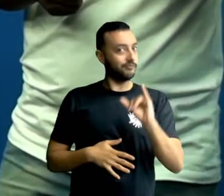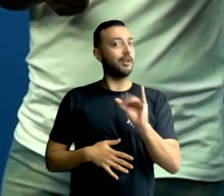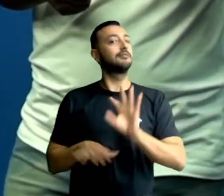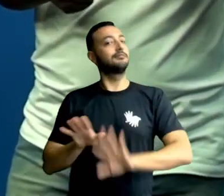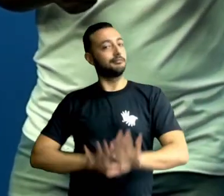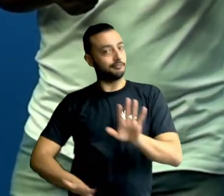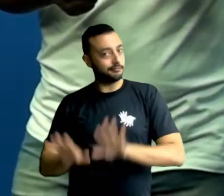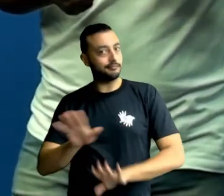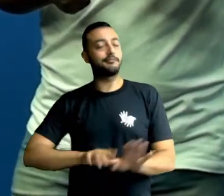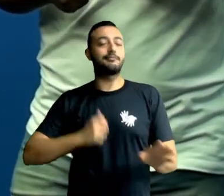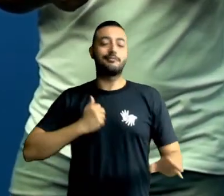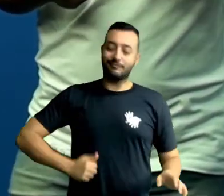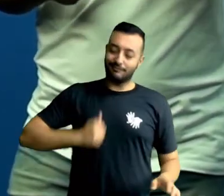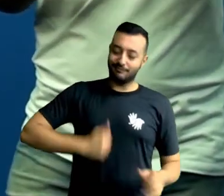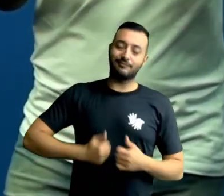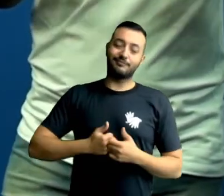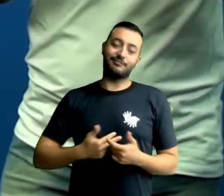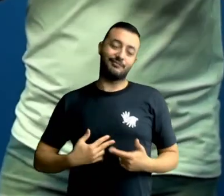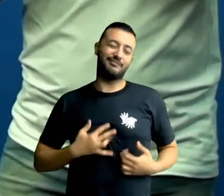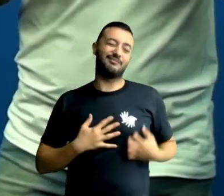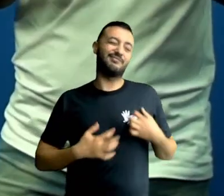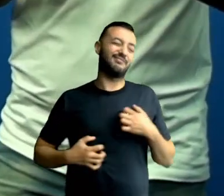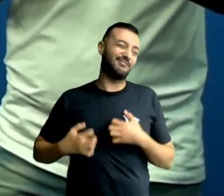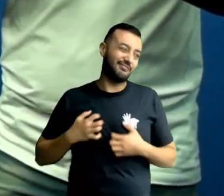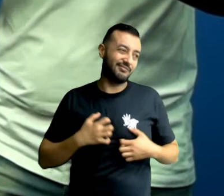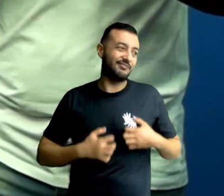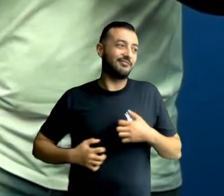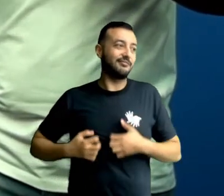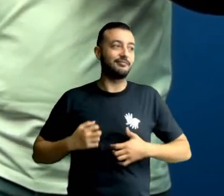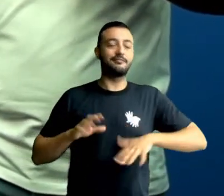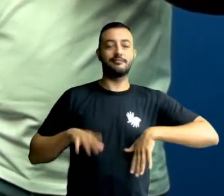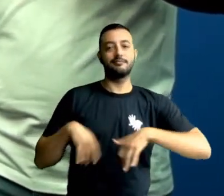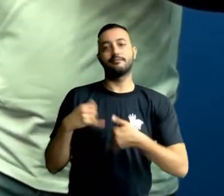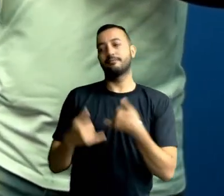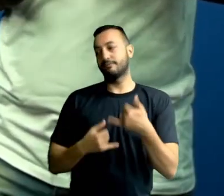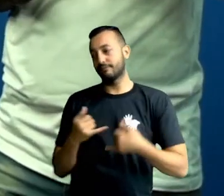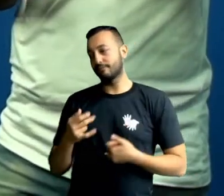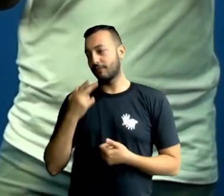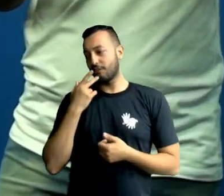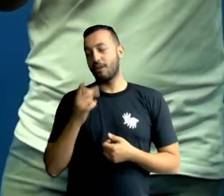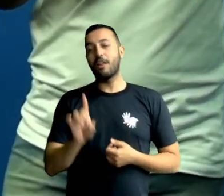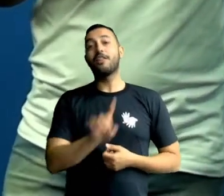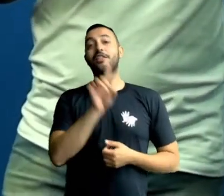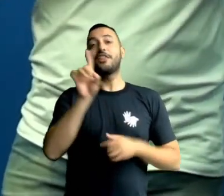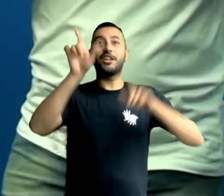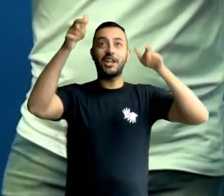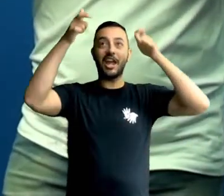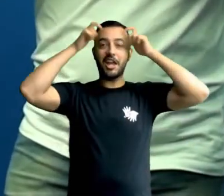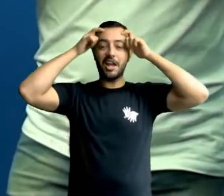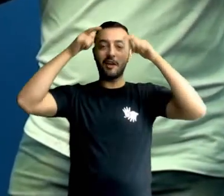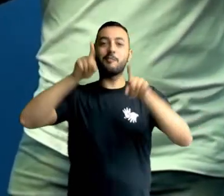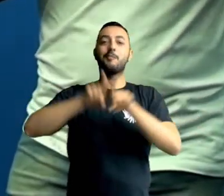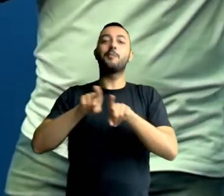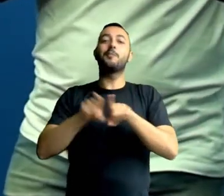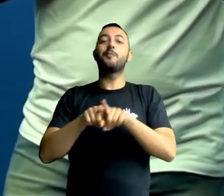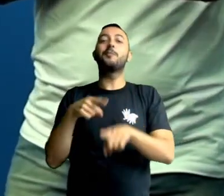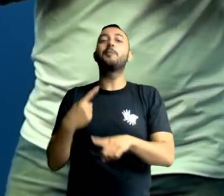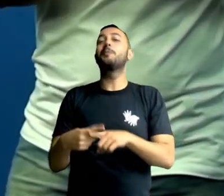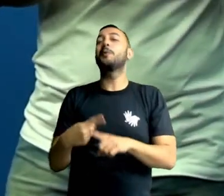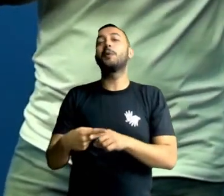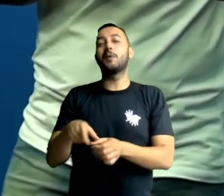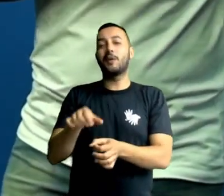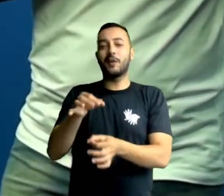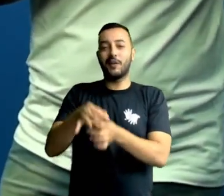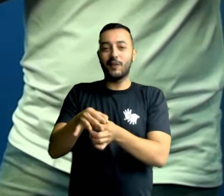Por diarreias, por todo aquele desconforto, né? Que a gente brinca até às vezes que você tem um dia de rei ou de rainha, que passou o